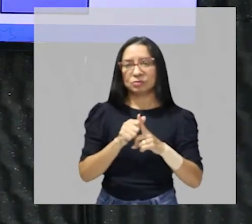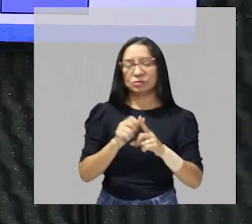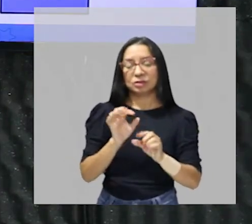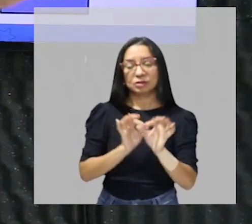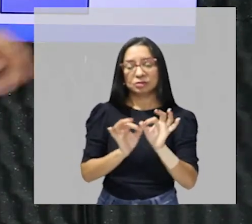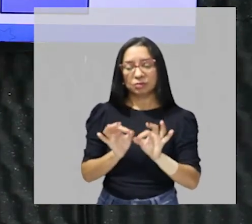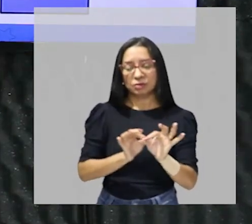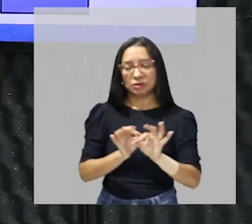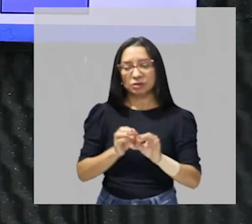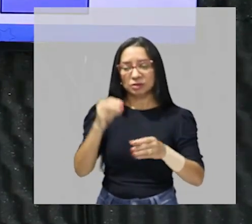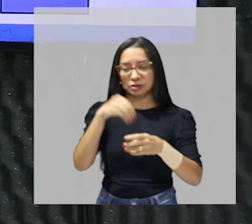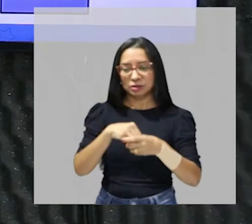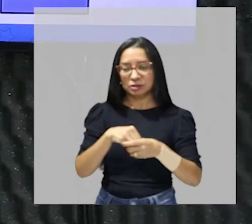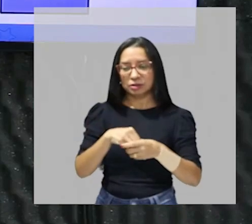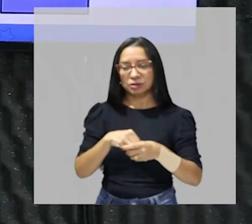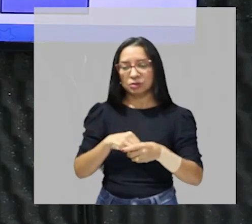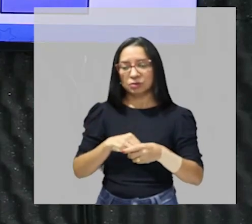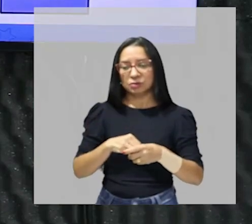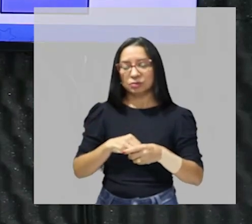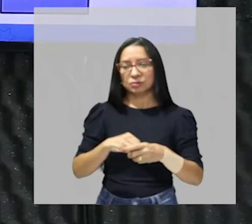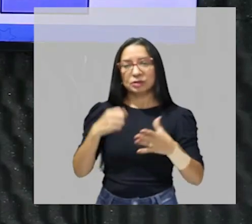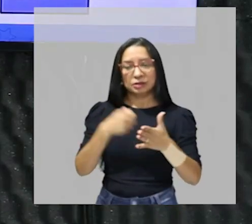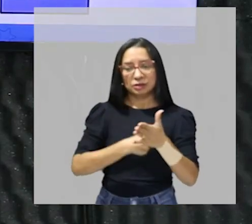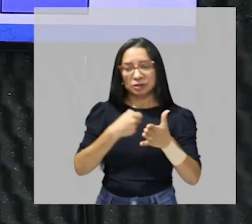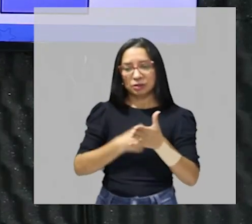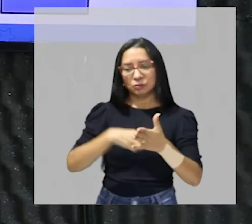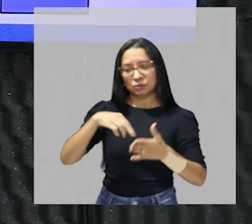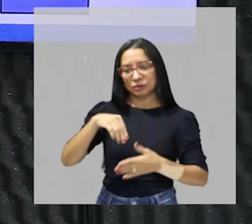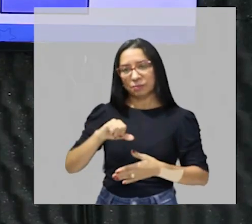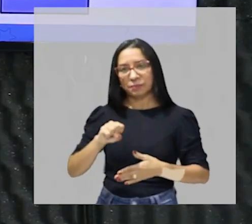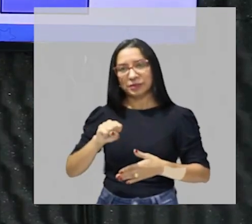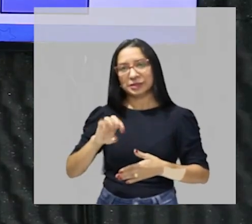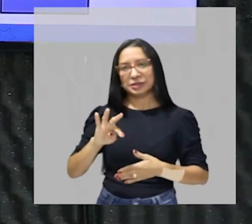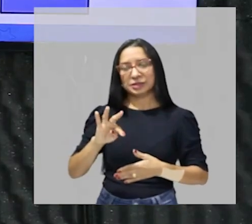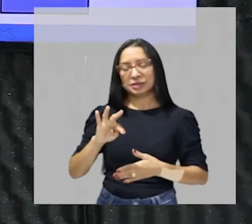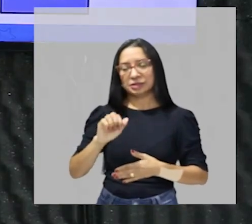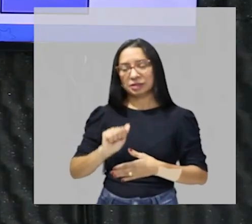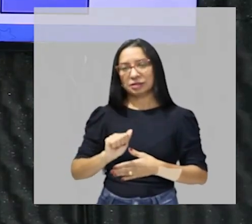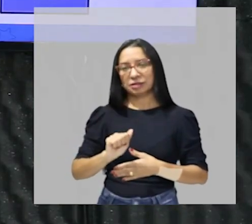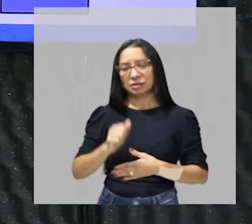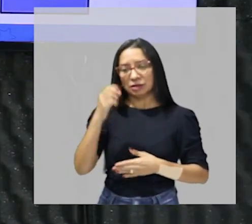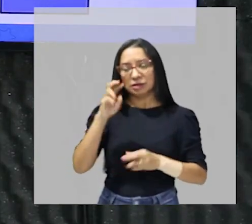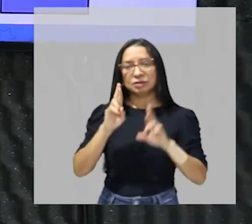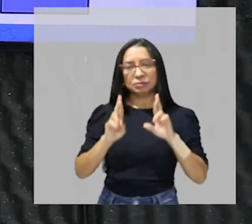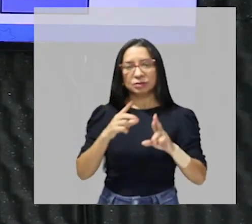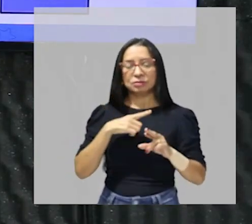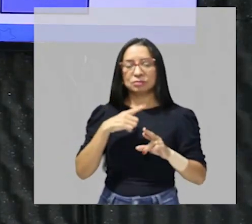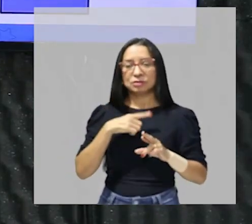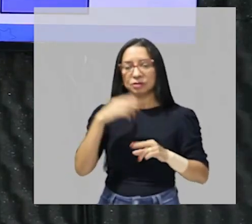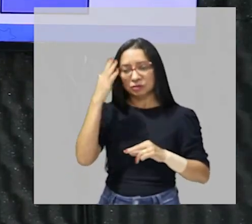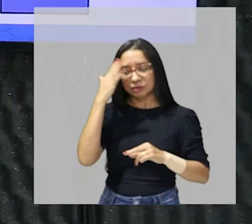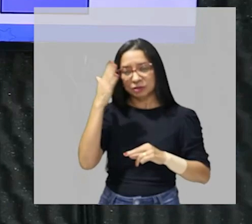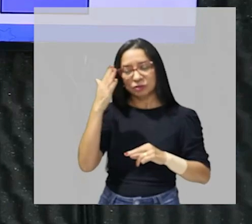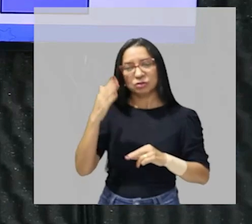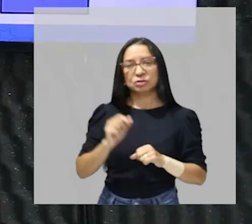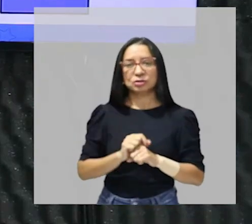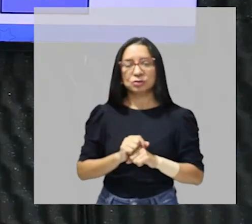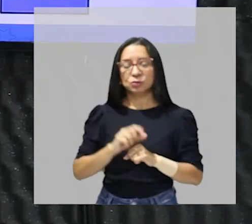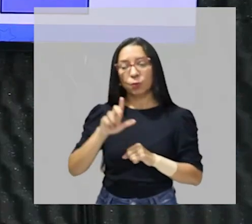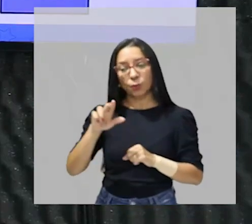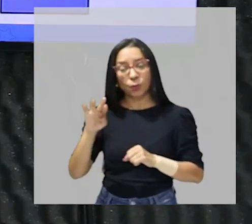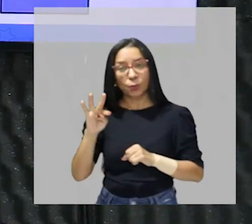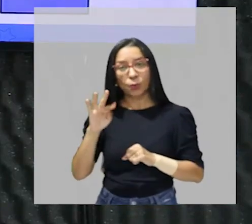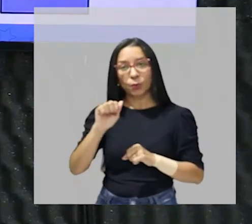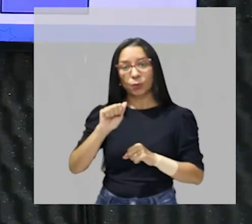dentro das lutas mistas. Então, galera, espero que vocês tenham entendido, tenham compreendido um pouquinho sobre as lutas. Lutas e